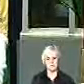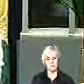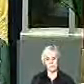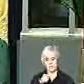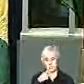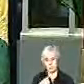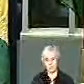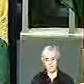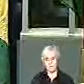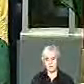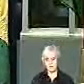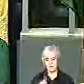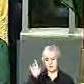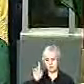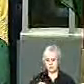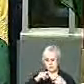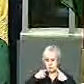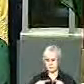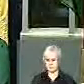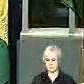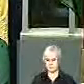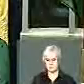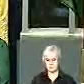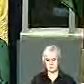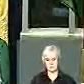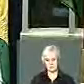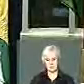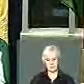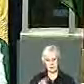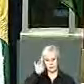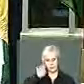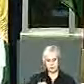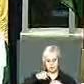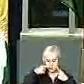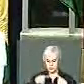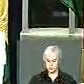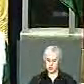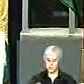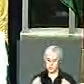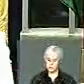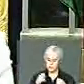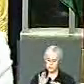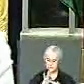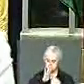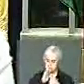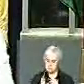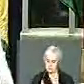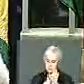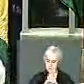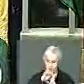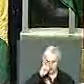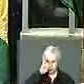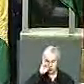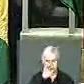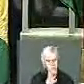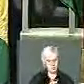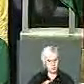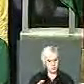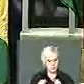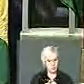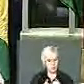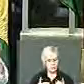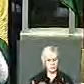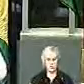compromisso com os direitos humanos, porque os direitos humanos devem representar uma cultura que não se escute